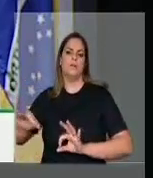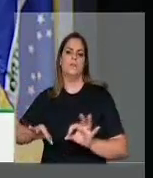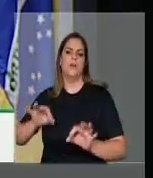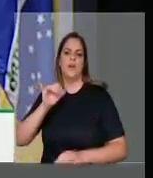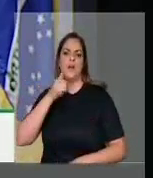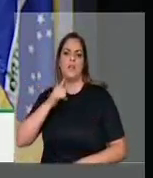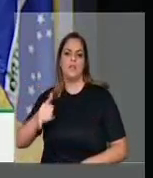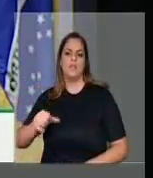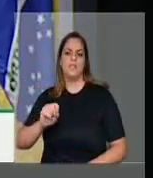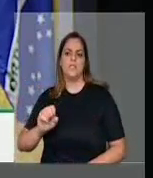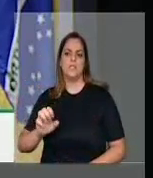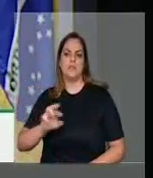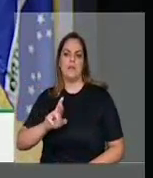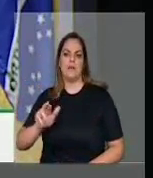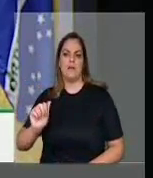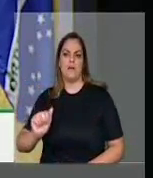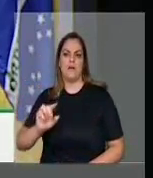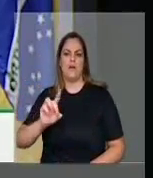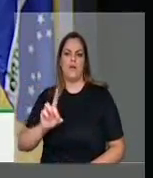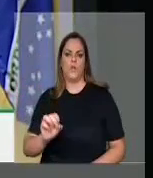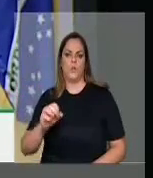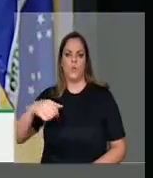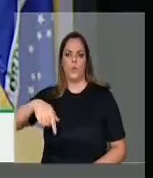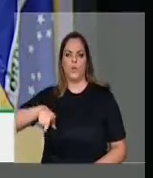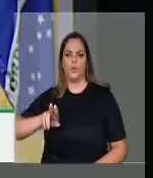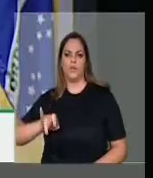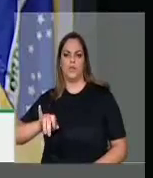ele assumiu um compromisso público